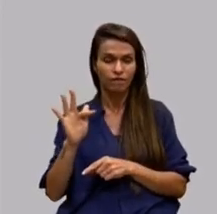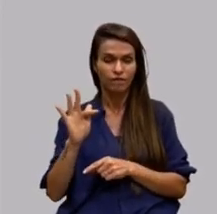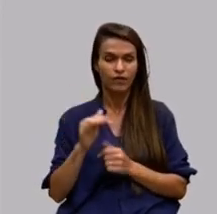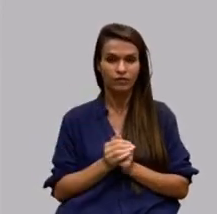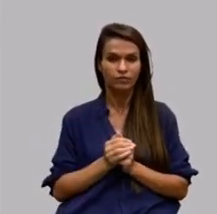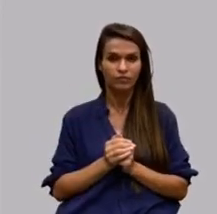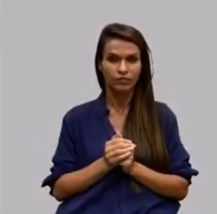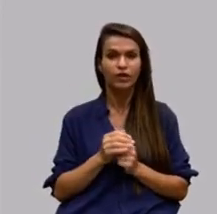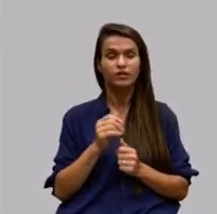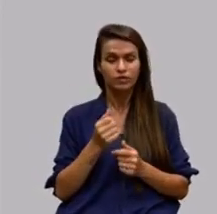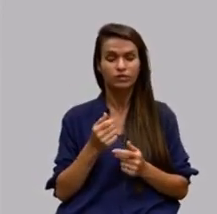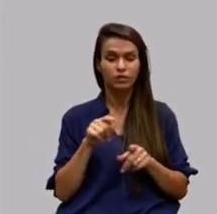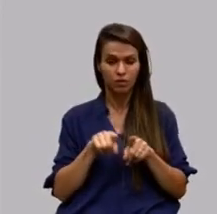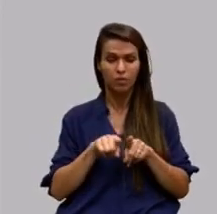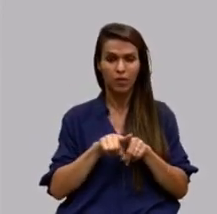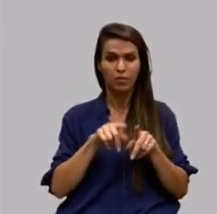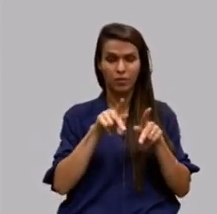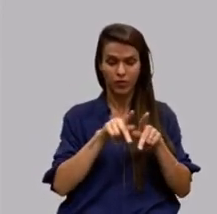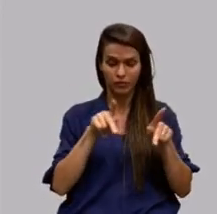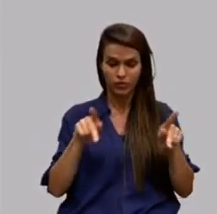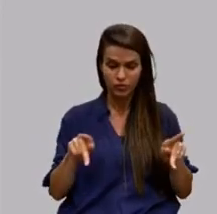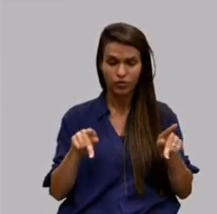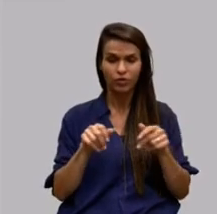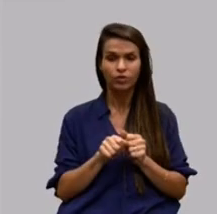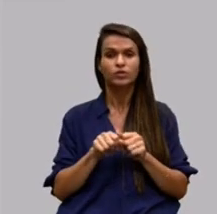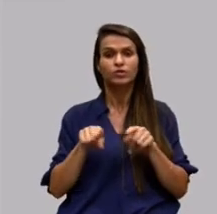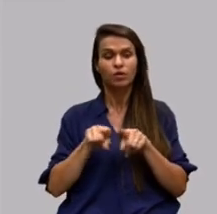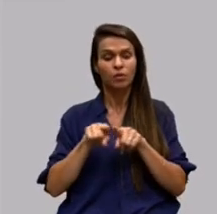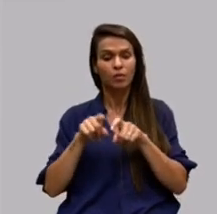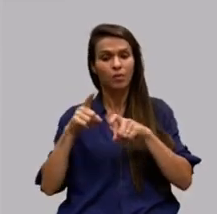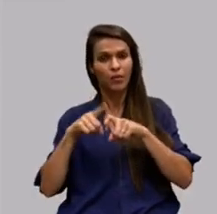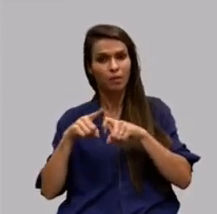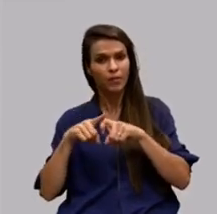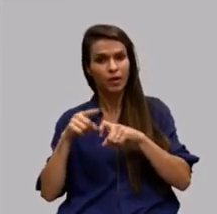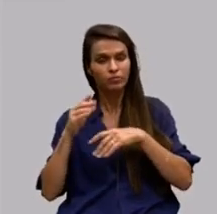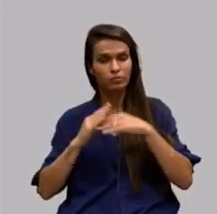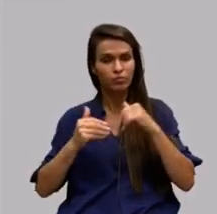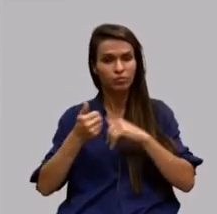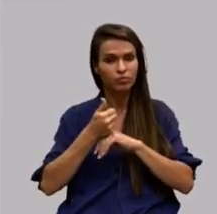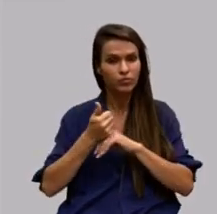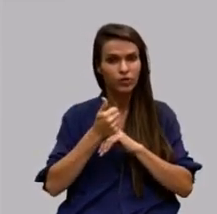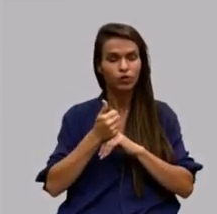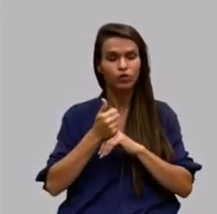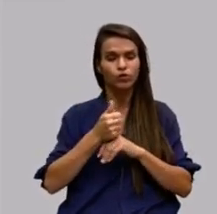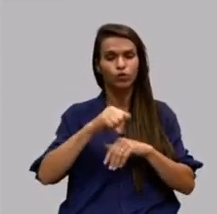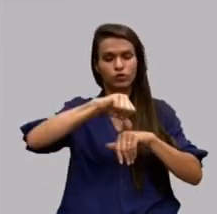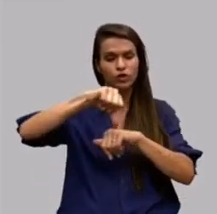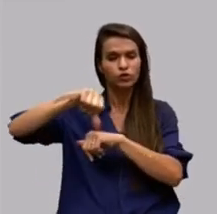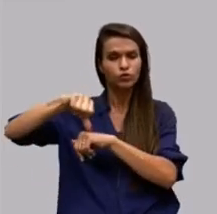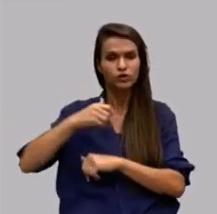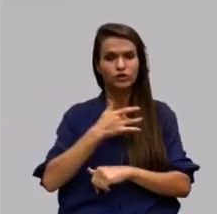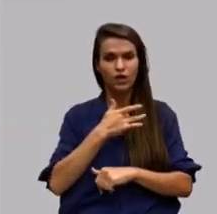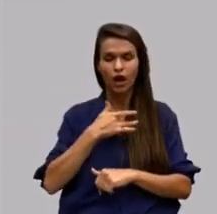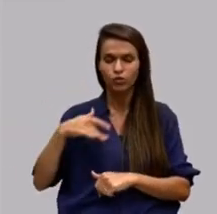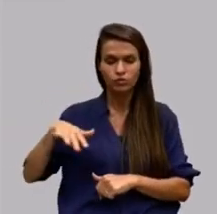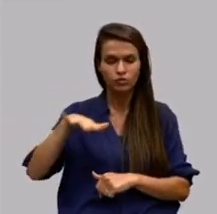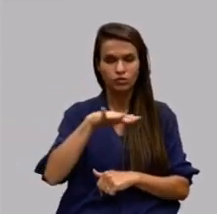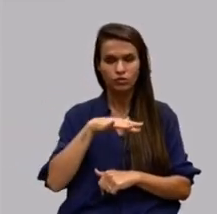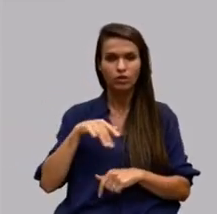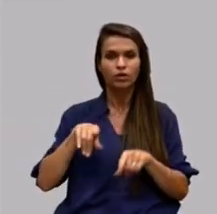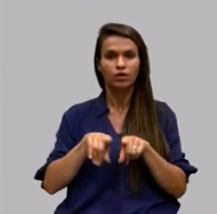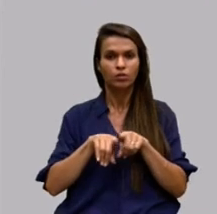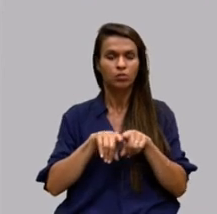para professores, isso vale para médicos, isso vale para quem está em todo o setor de saúde, isso vale para o agrônomo da